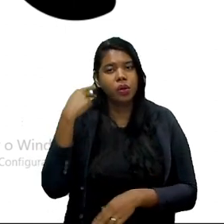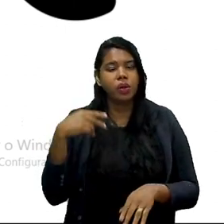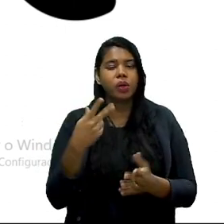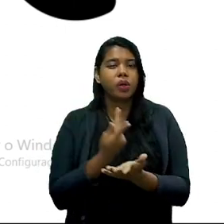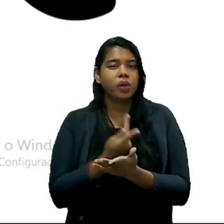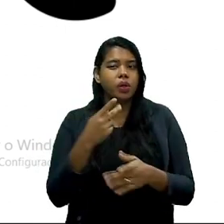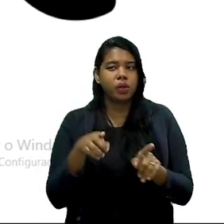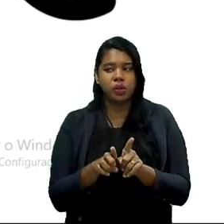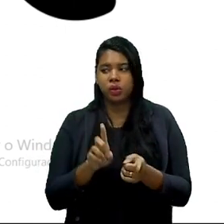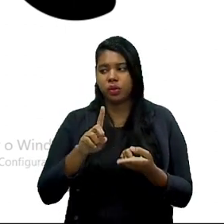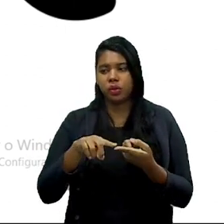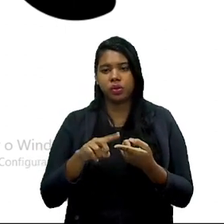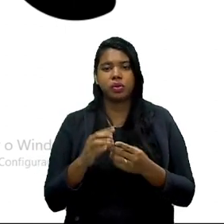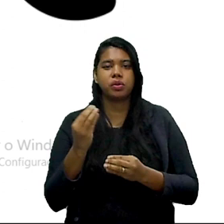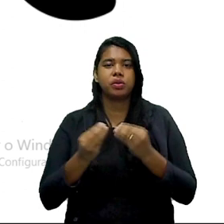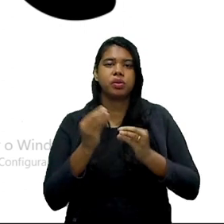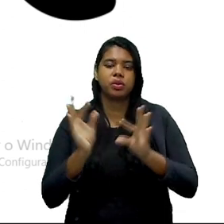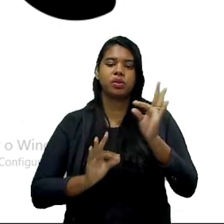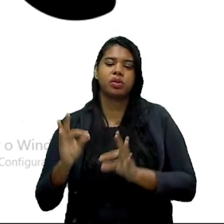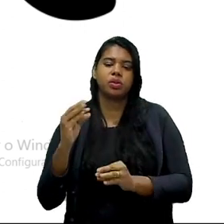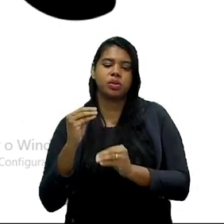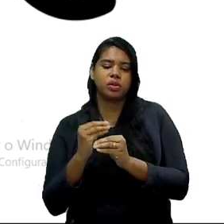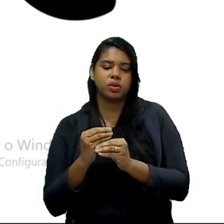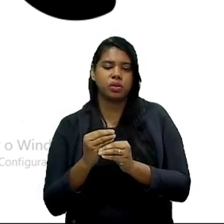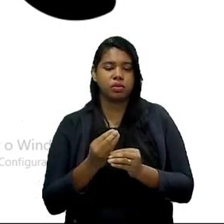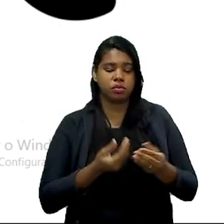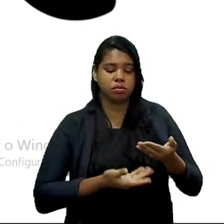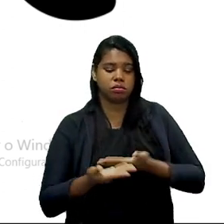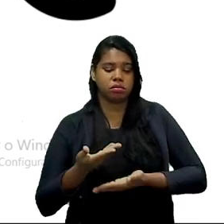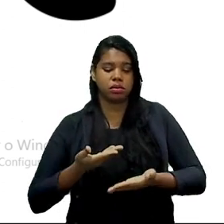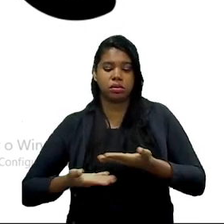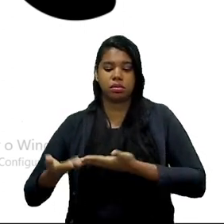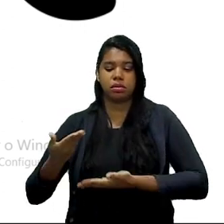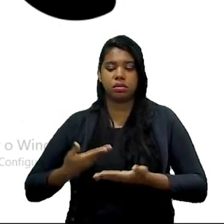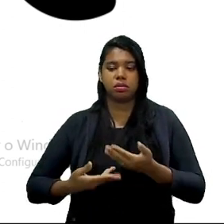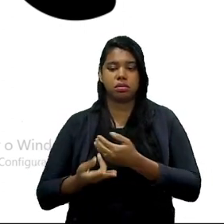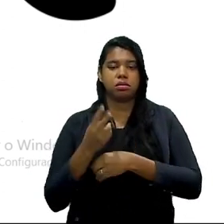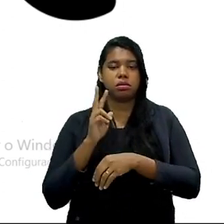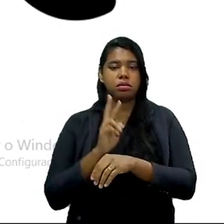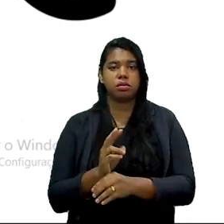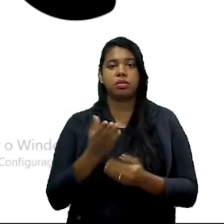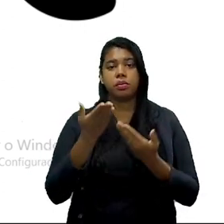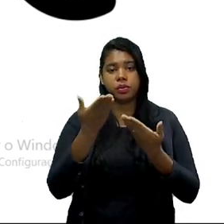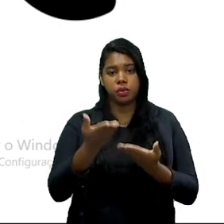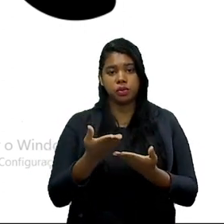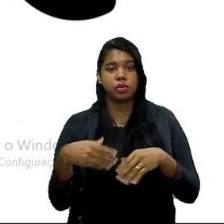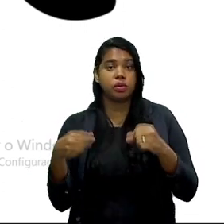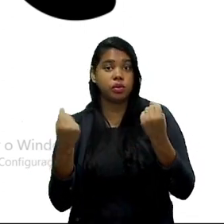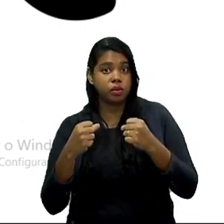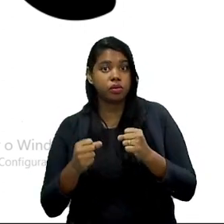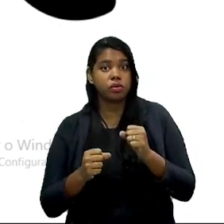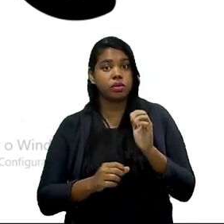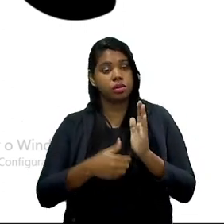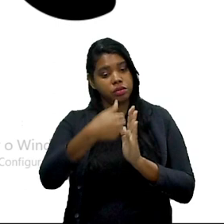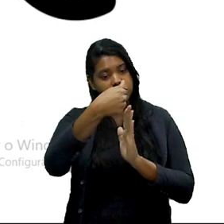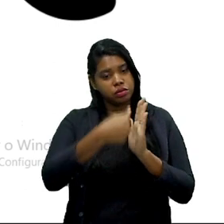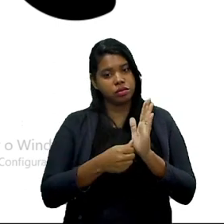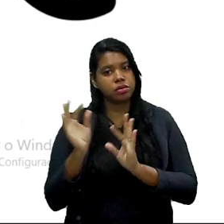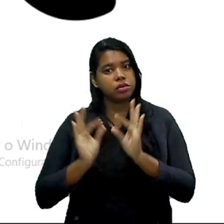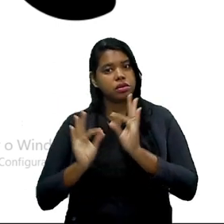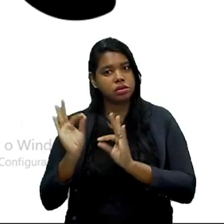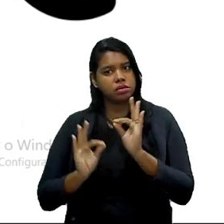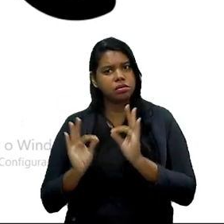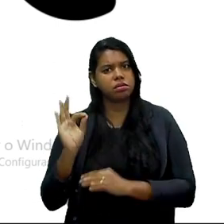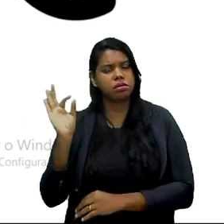acontecer na produção, na prestação de serviço. Por isso que às vezes há uma necessidade de fazer um orçamento. Por